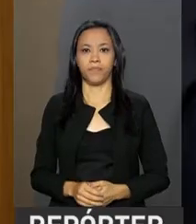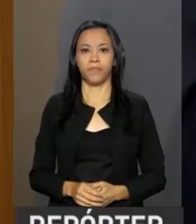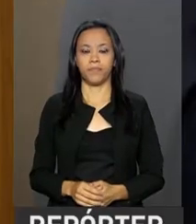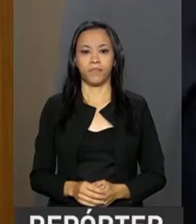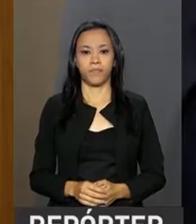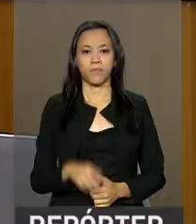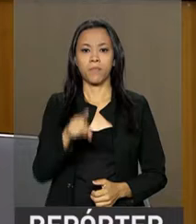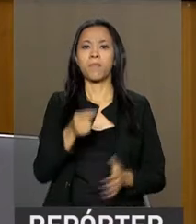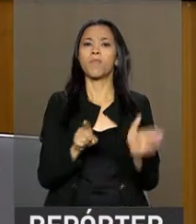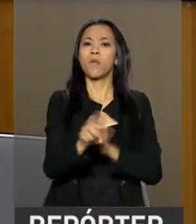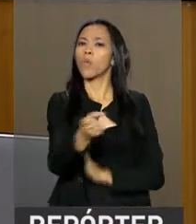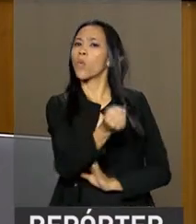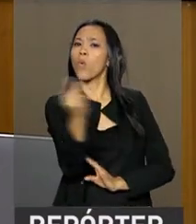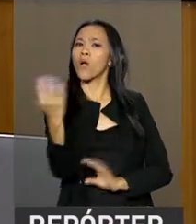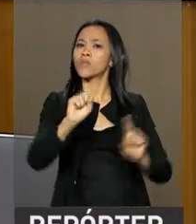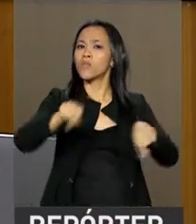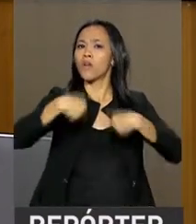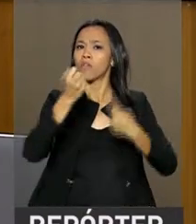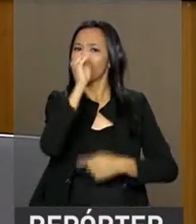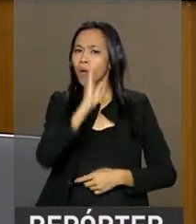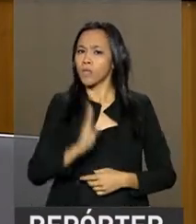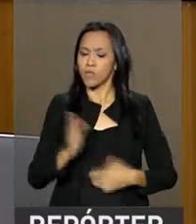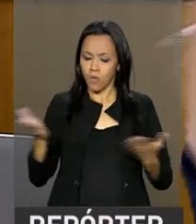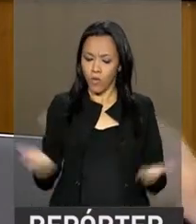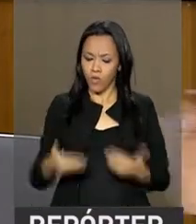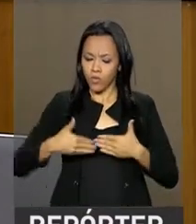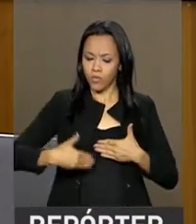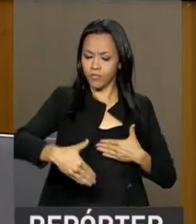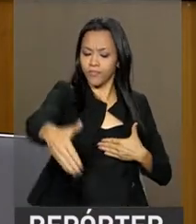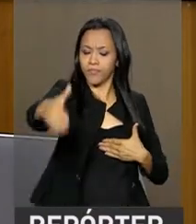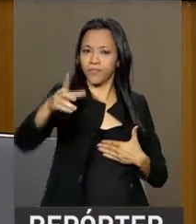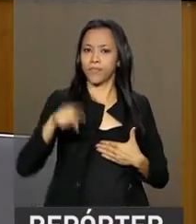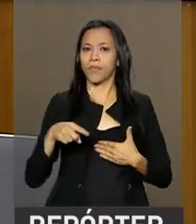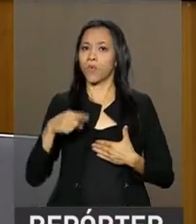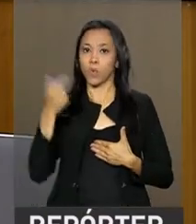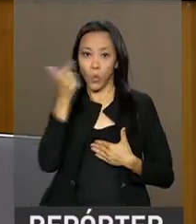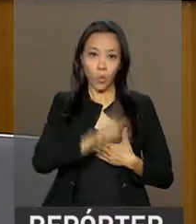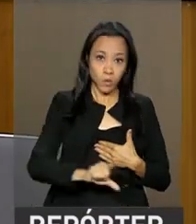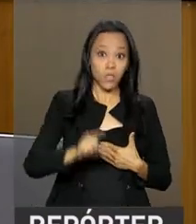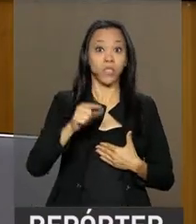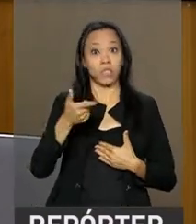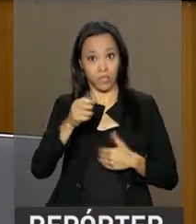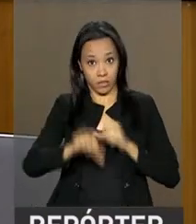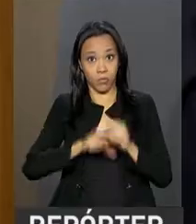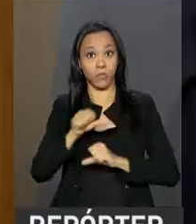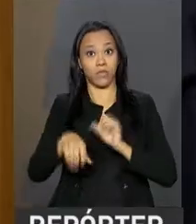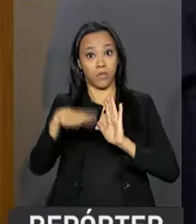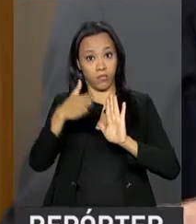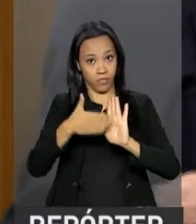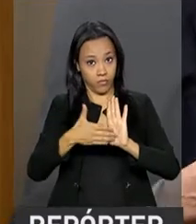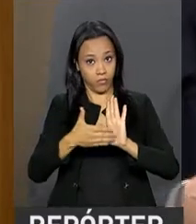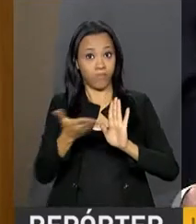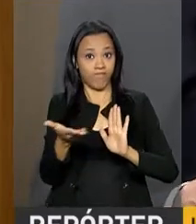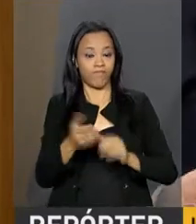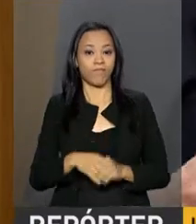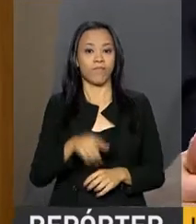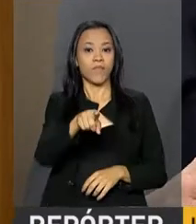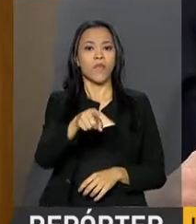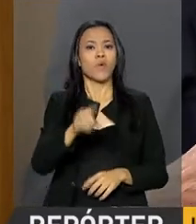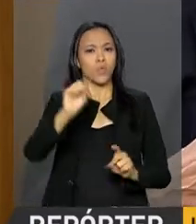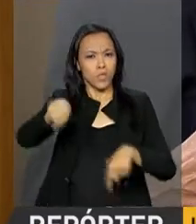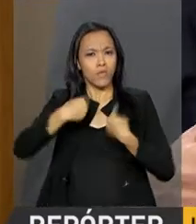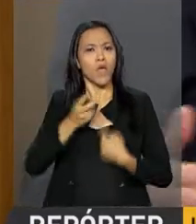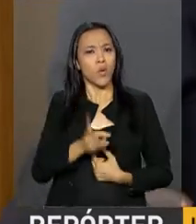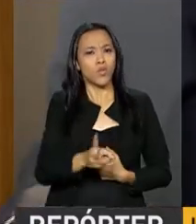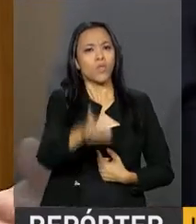quais são os desafios então do brasil daqui para frente aí vencido esta etapa das reformas ministro o brasil é não só continuar